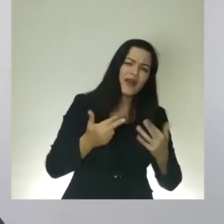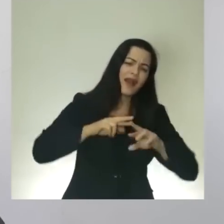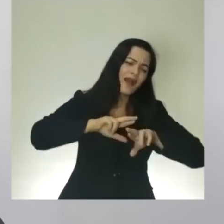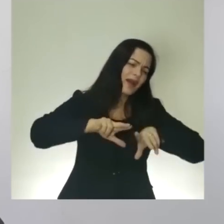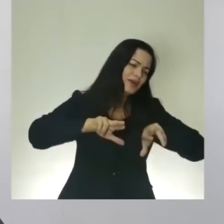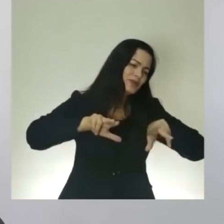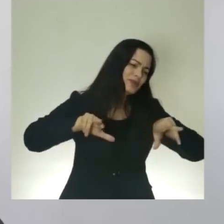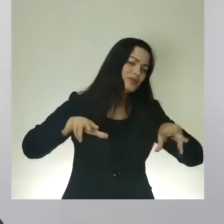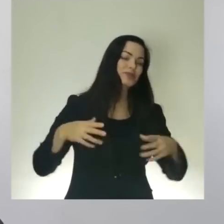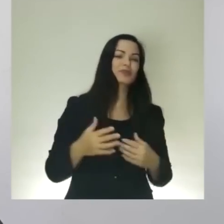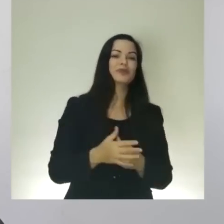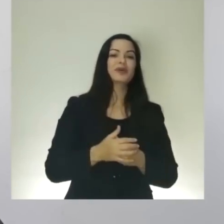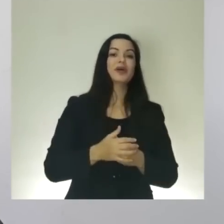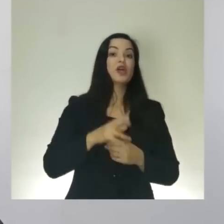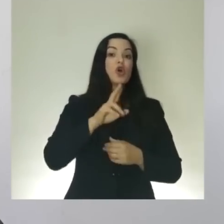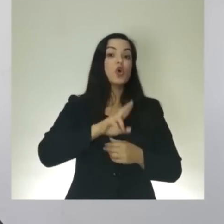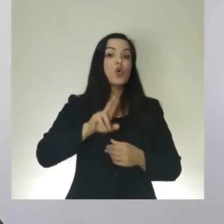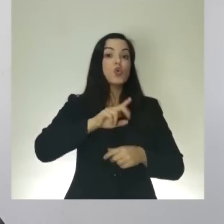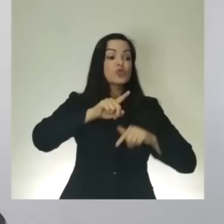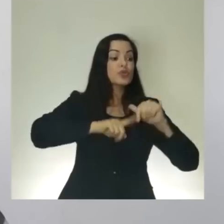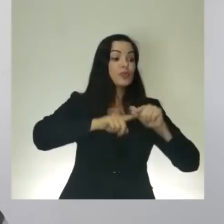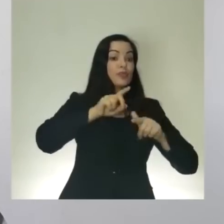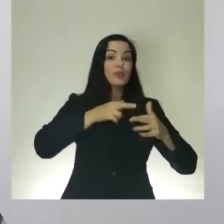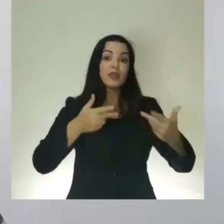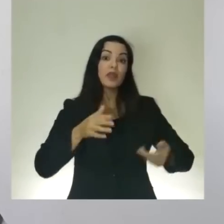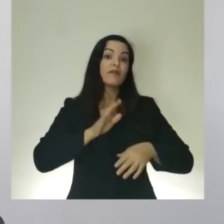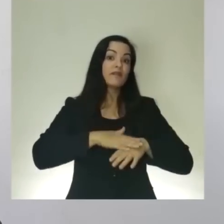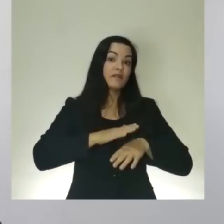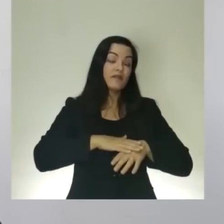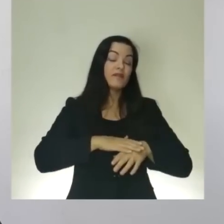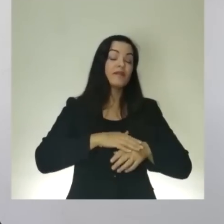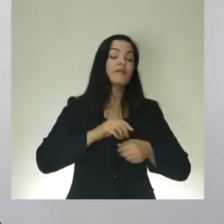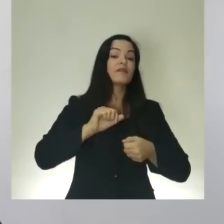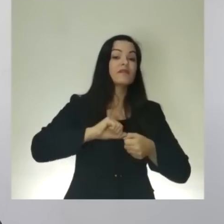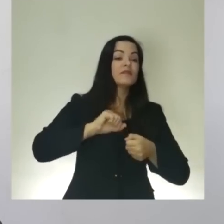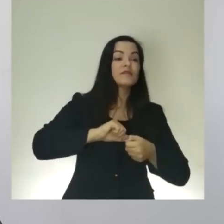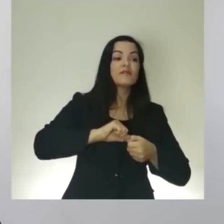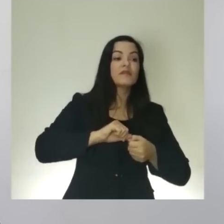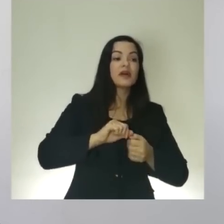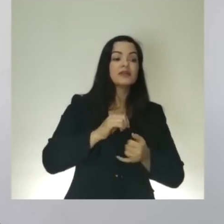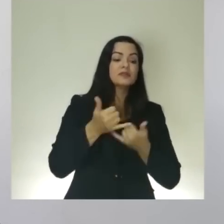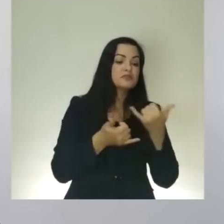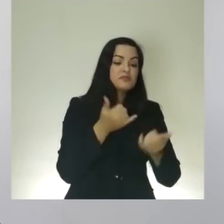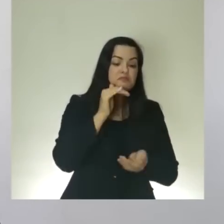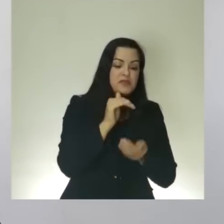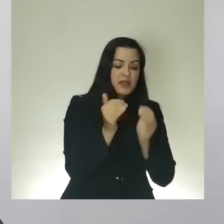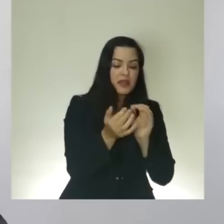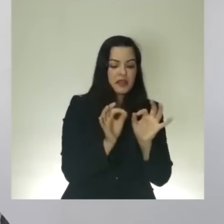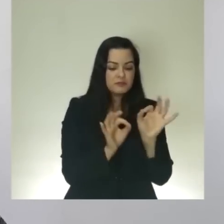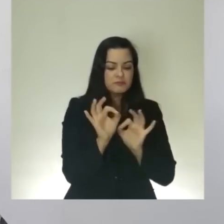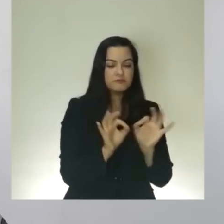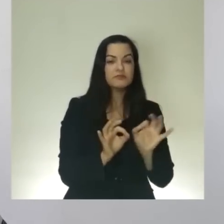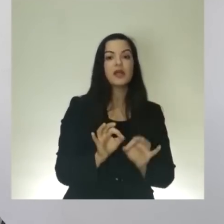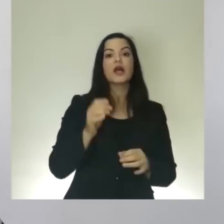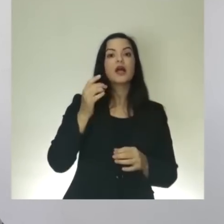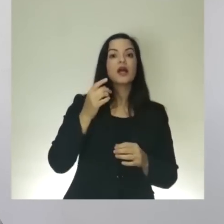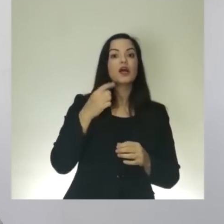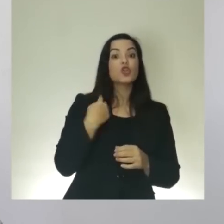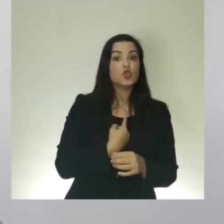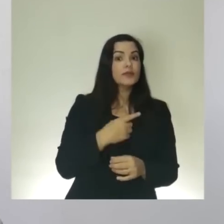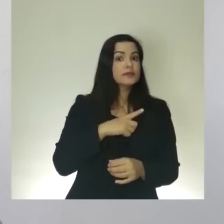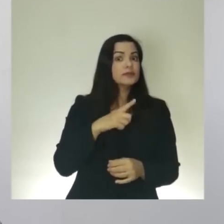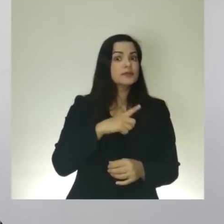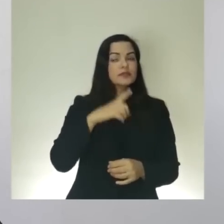diversos materiais para fazer brinquedos, coisas simples que temos aí no nosso dia a dia e que a partir da